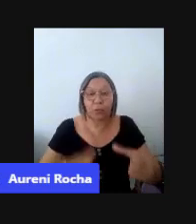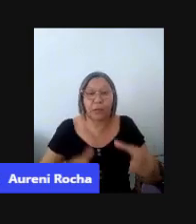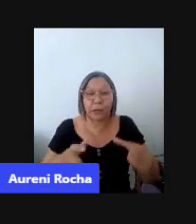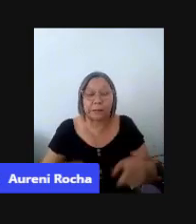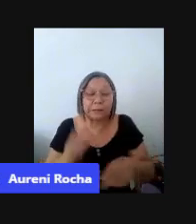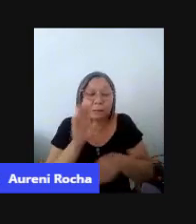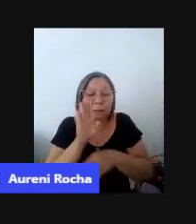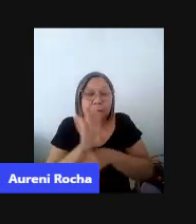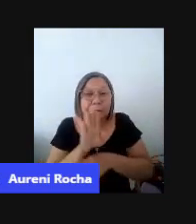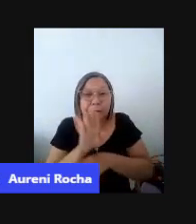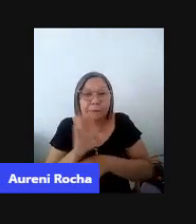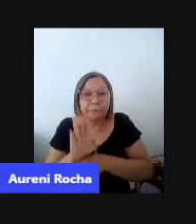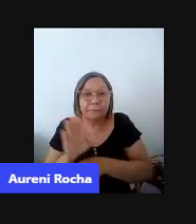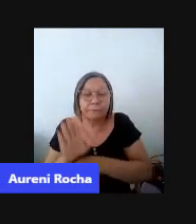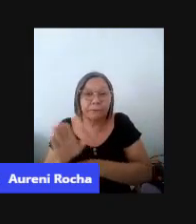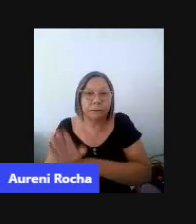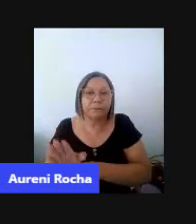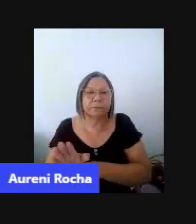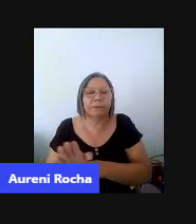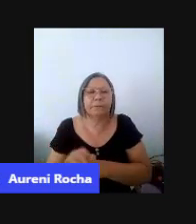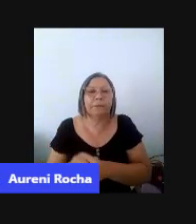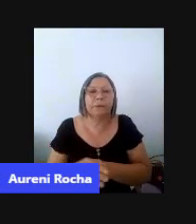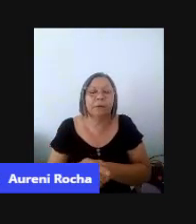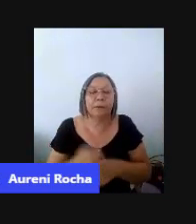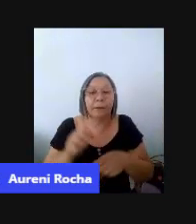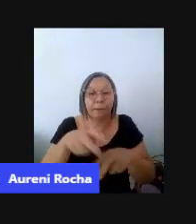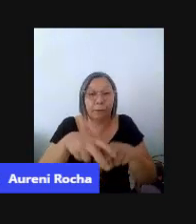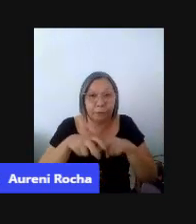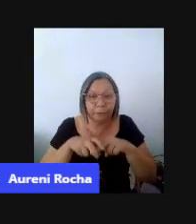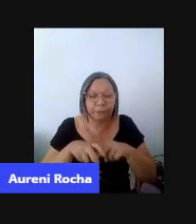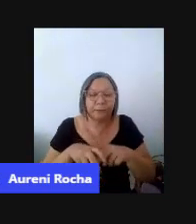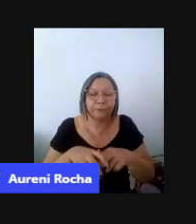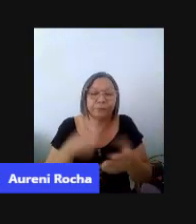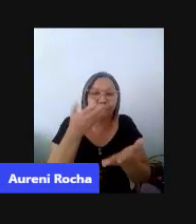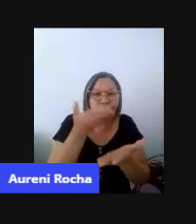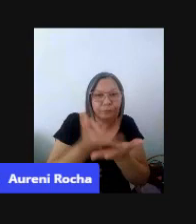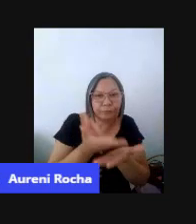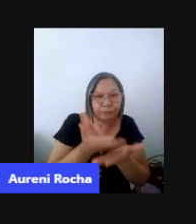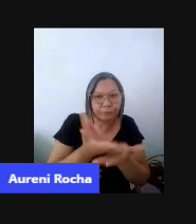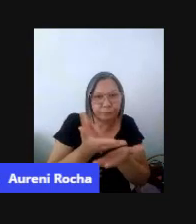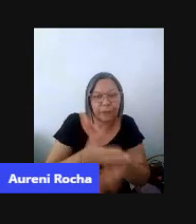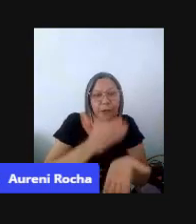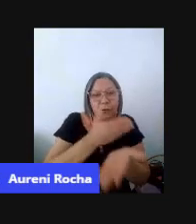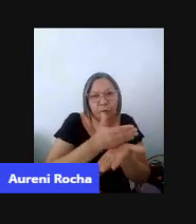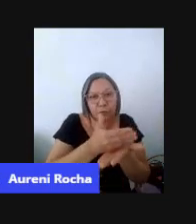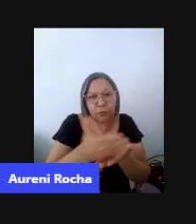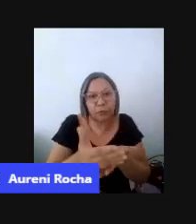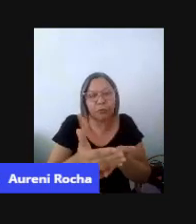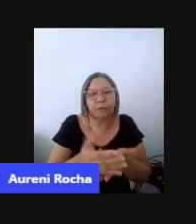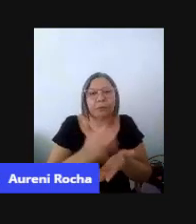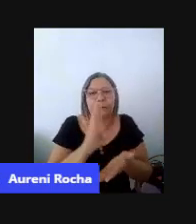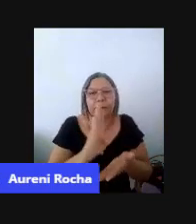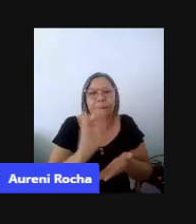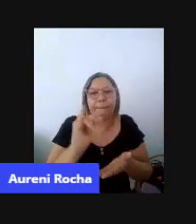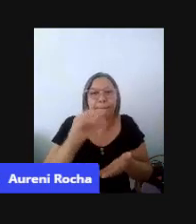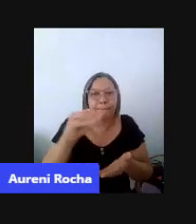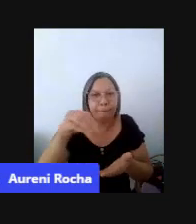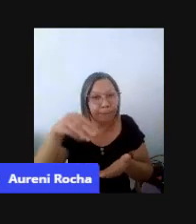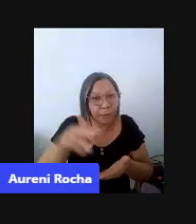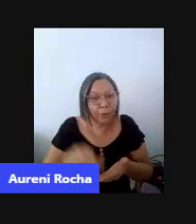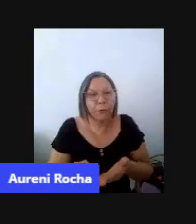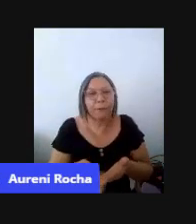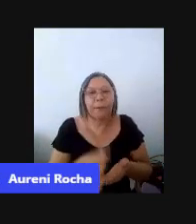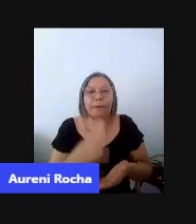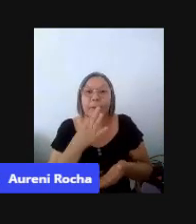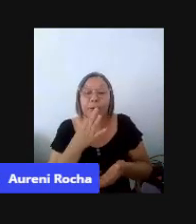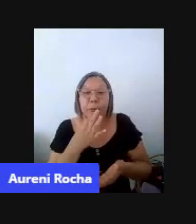começamos nossos estudos nesse bioma, porque era nossa maior chance de conhecer esse animal tão raro e